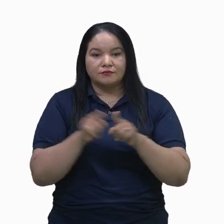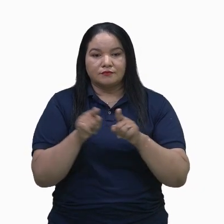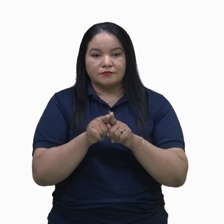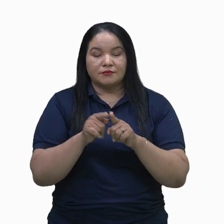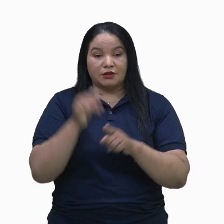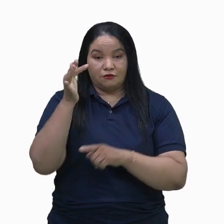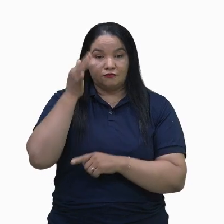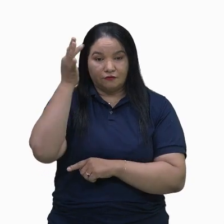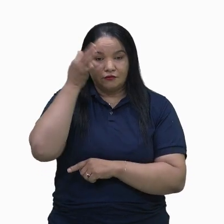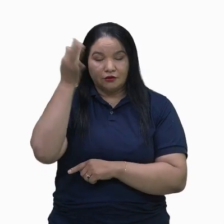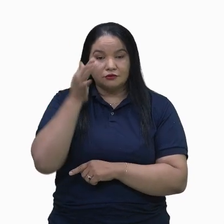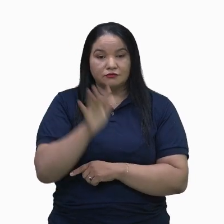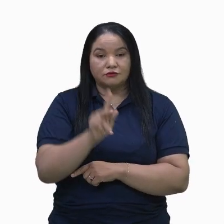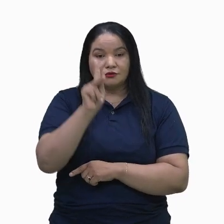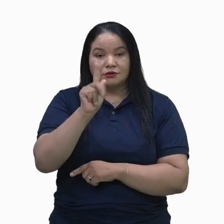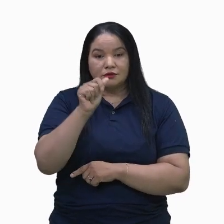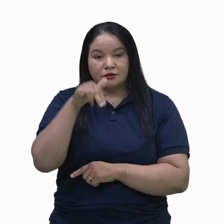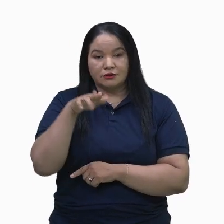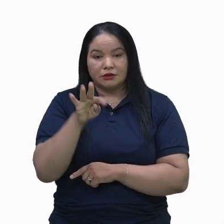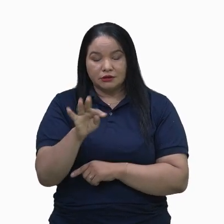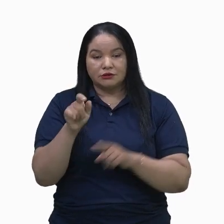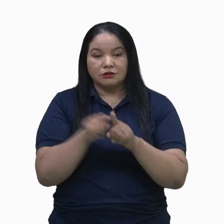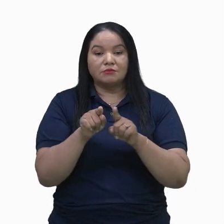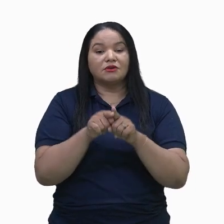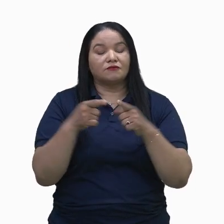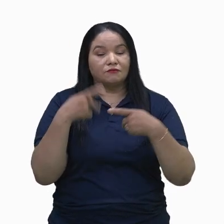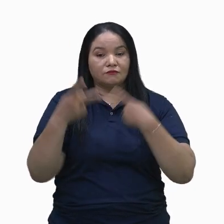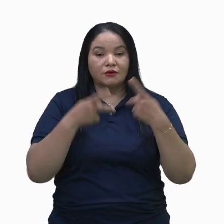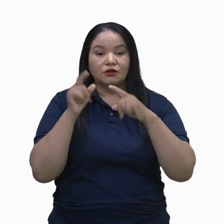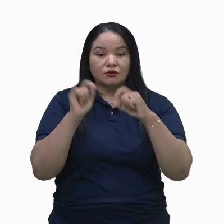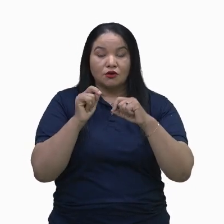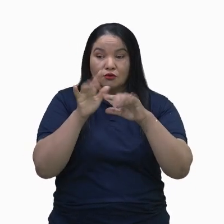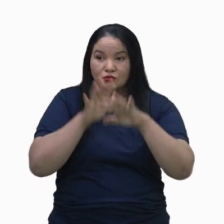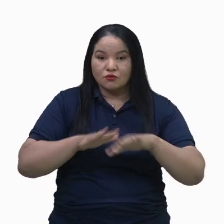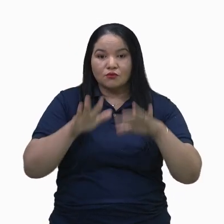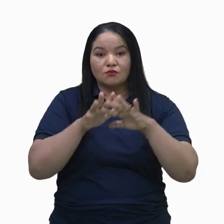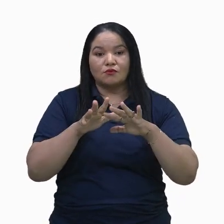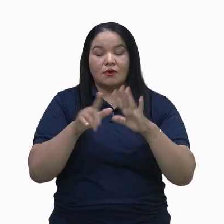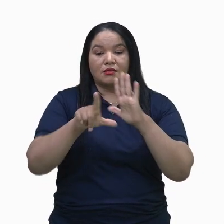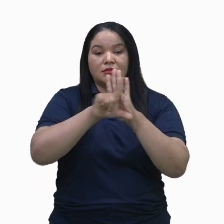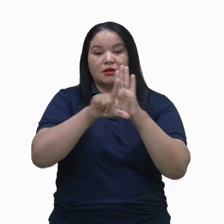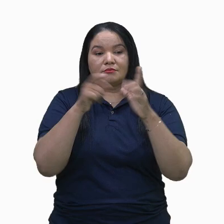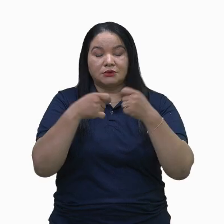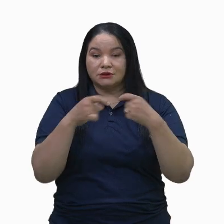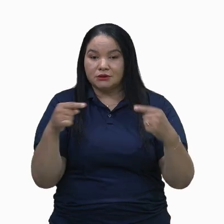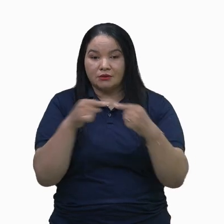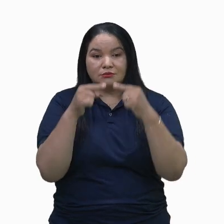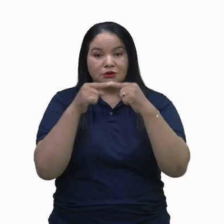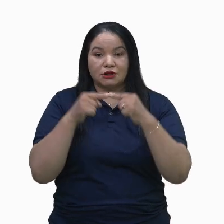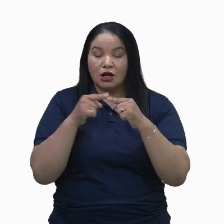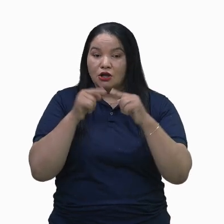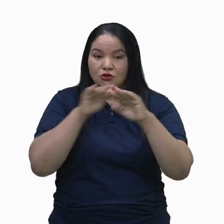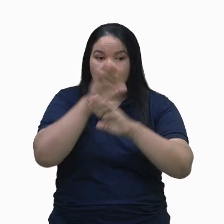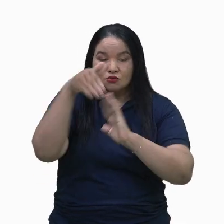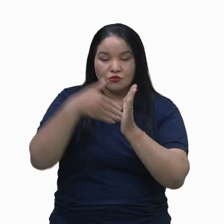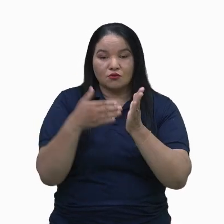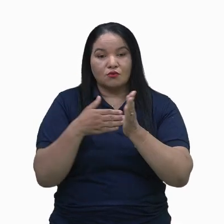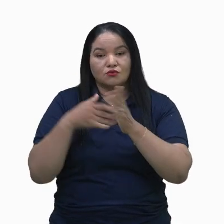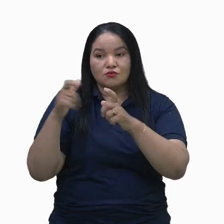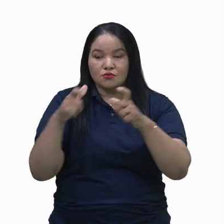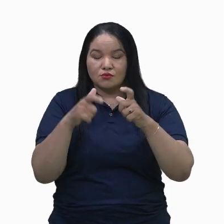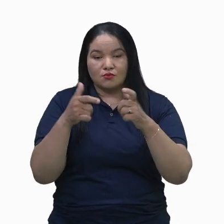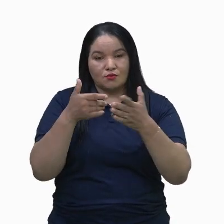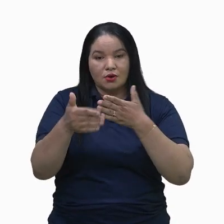também contemporâneo, vai dizer que tudo isso tem que ser universalizado. As leis têm que funcionar para todos, em qualquer lugar, né? Outro papel também